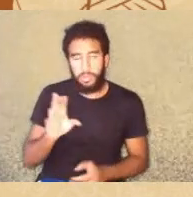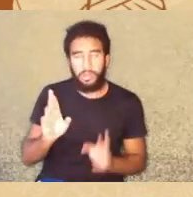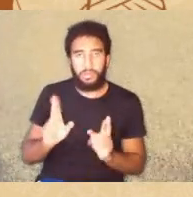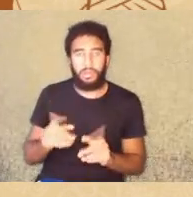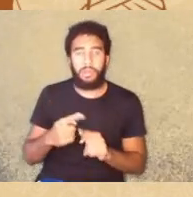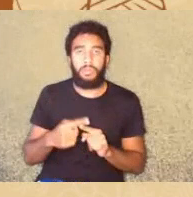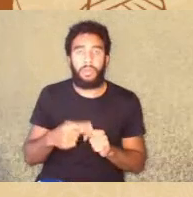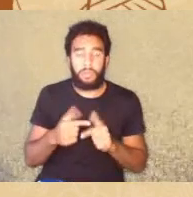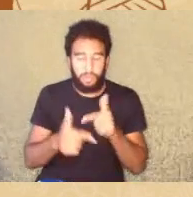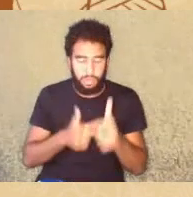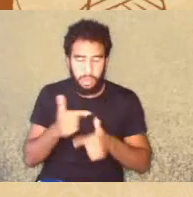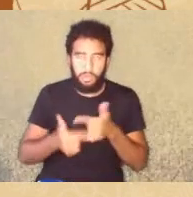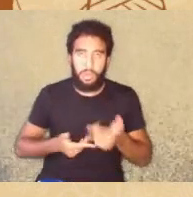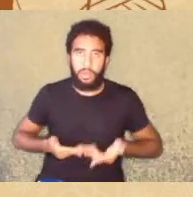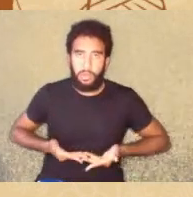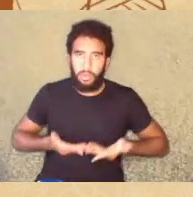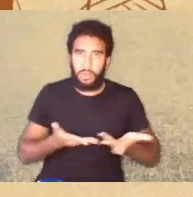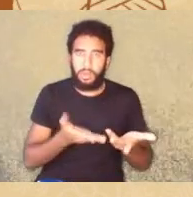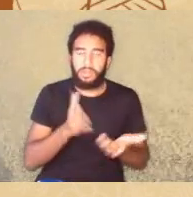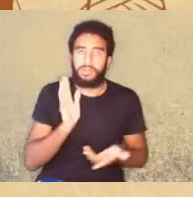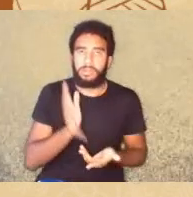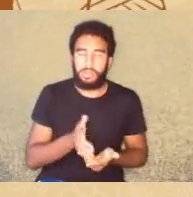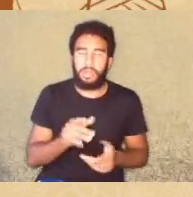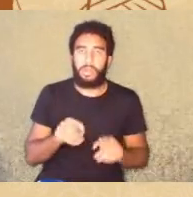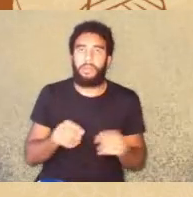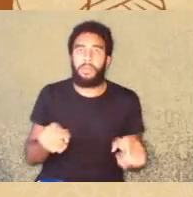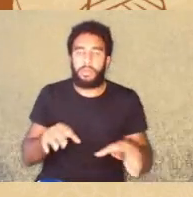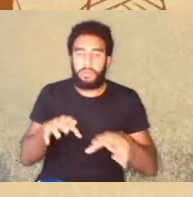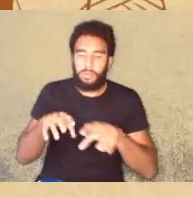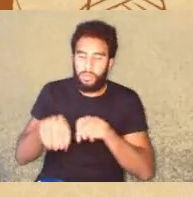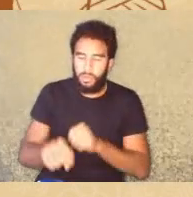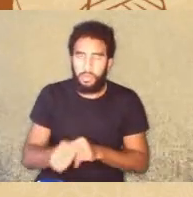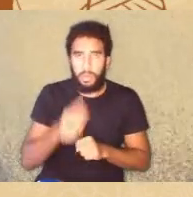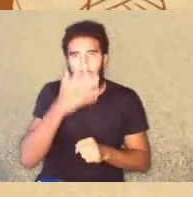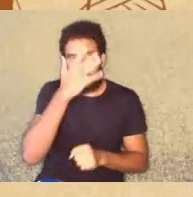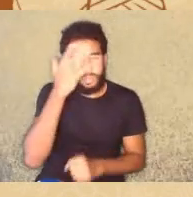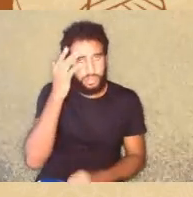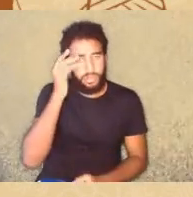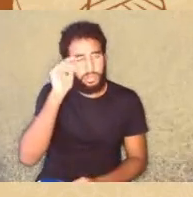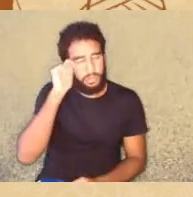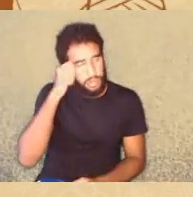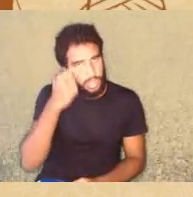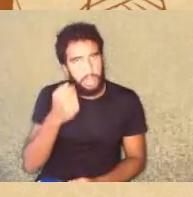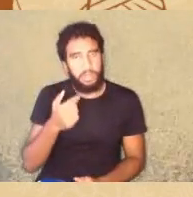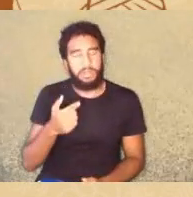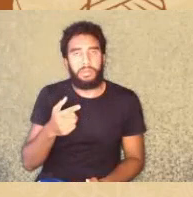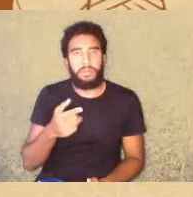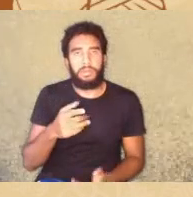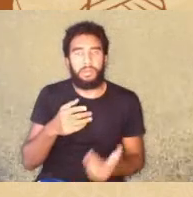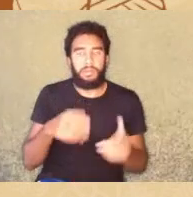oferece, mas a gente ainda não forma psicanalistas da periferia, negros, assim. Sim, sim, sim.